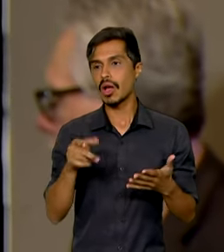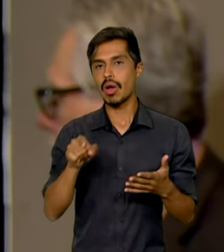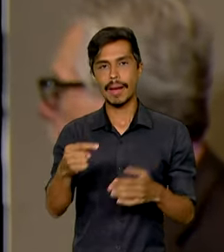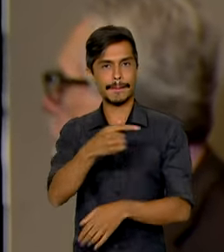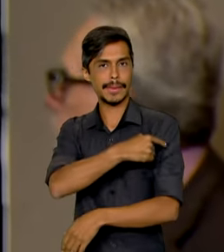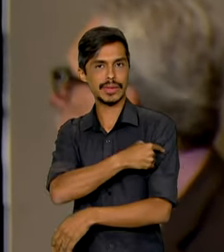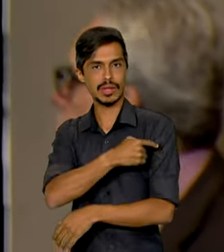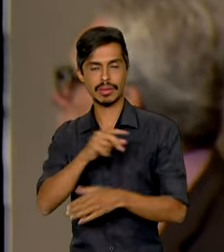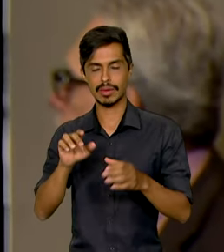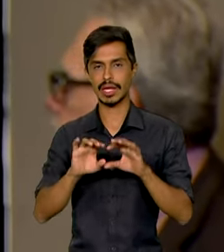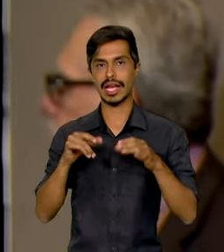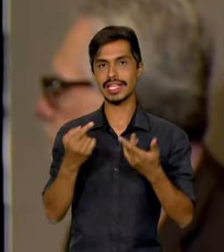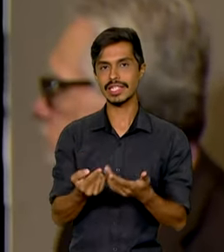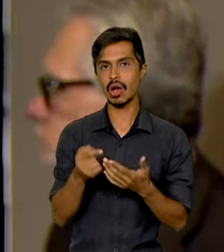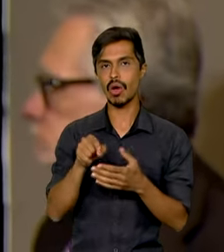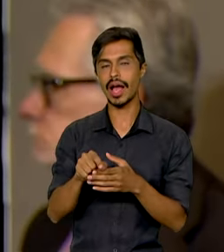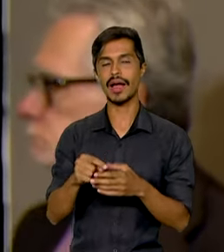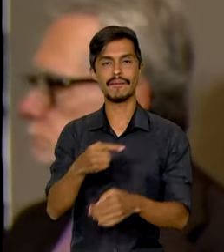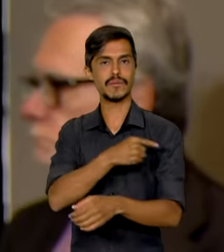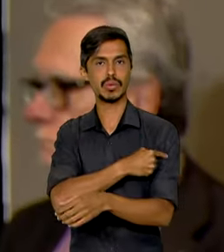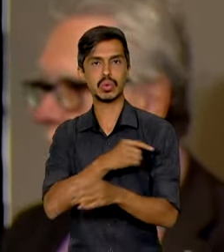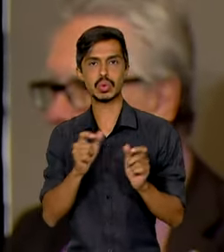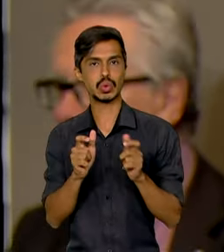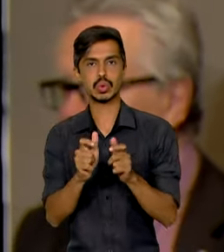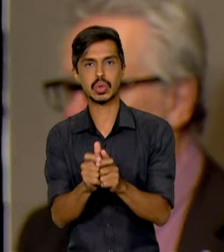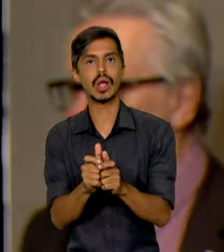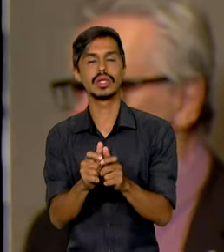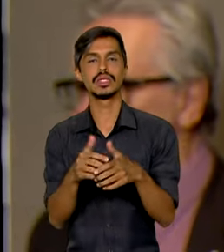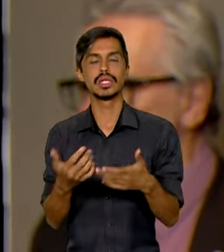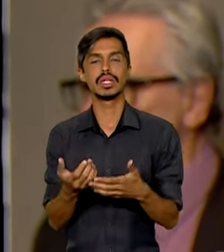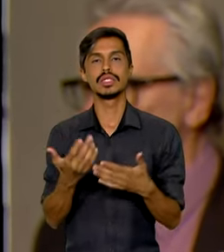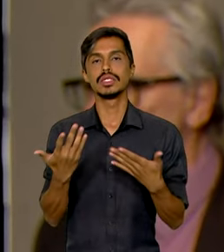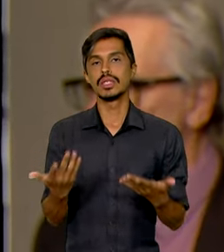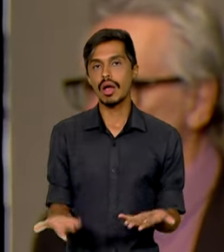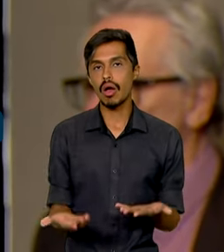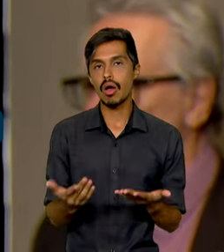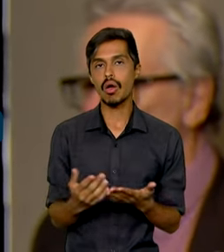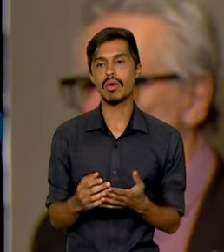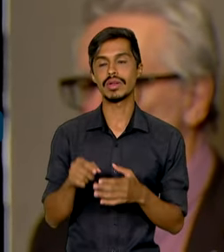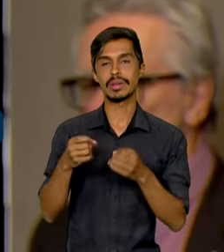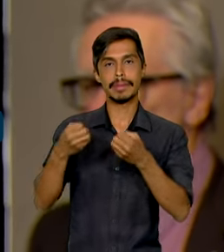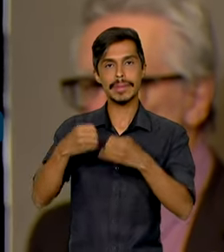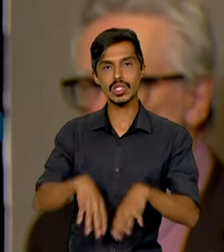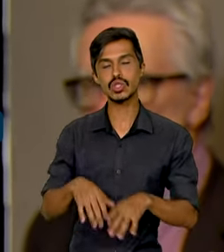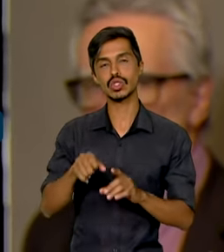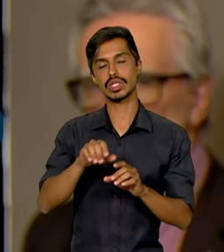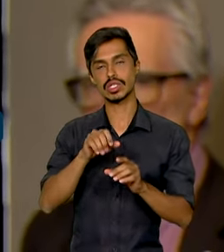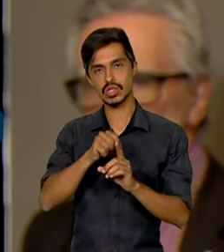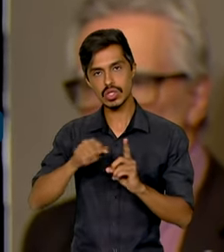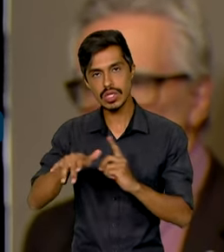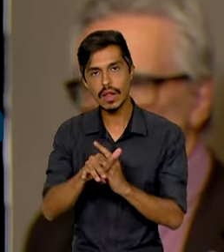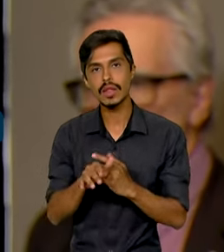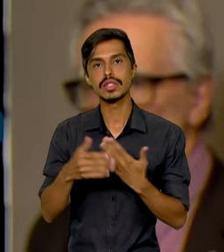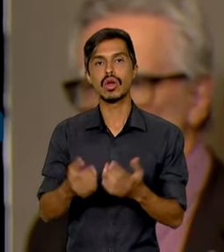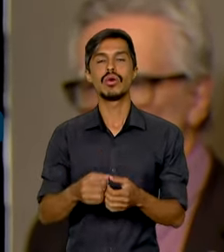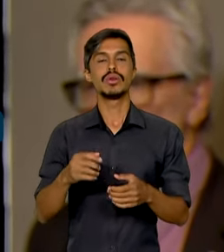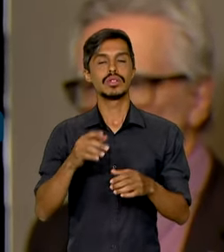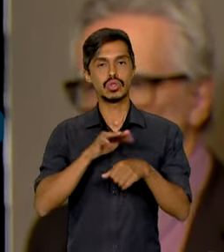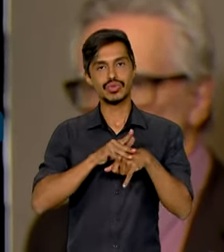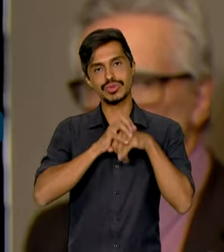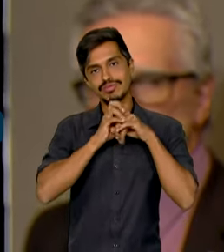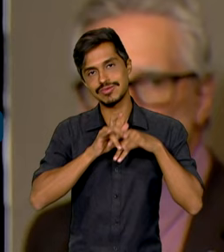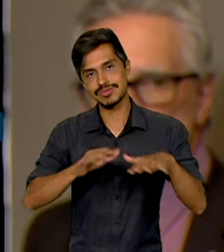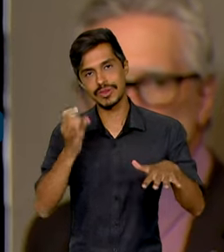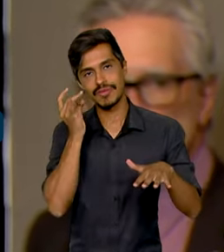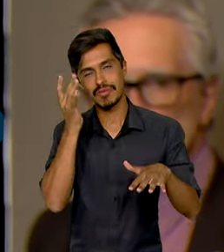vacinada, a imunidade coletiva é comprometida, tornando-se mais fácil a propagação de enfermidades.